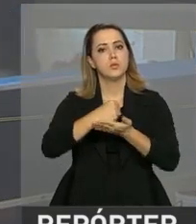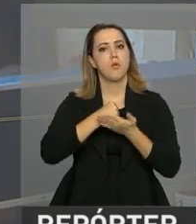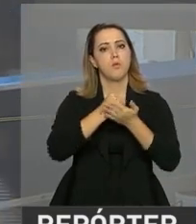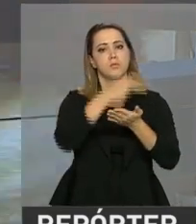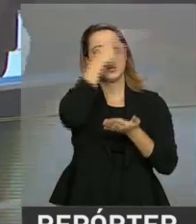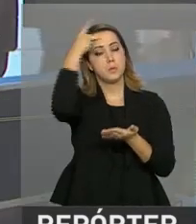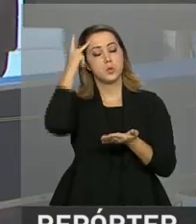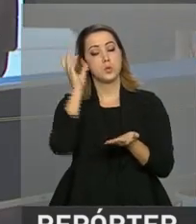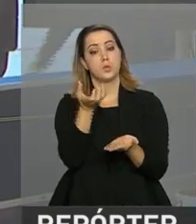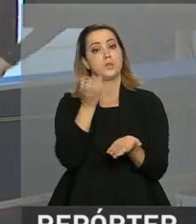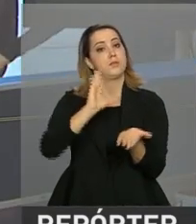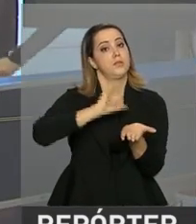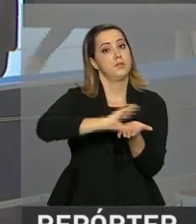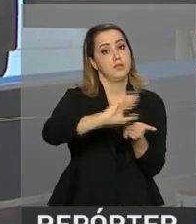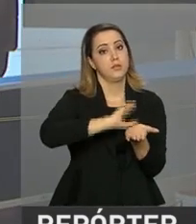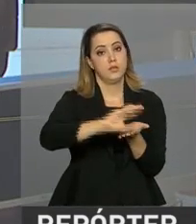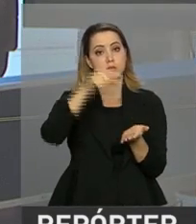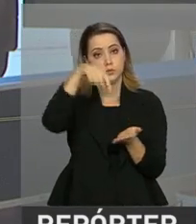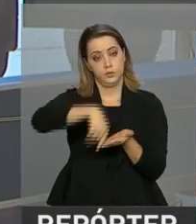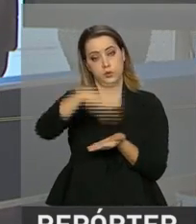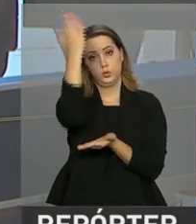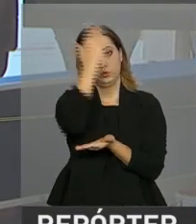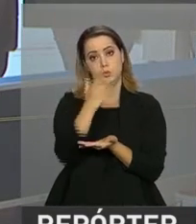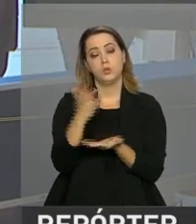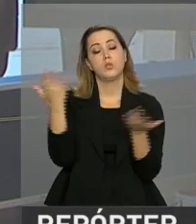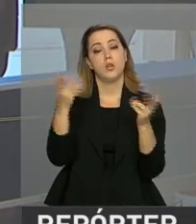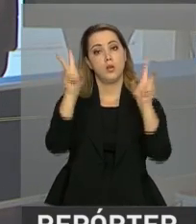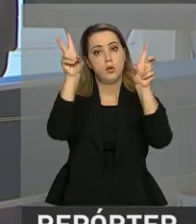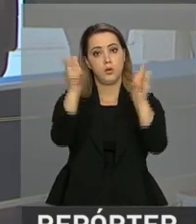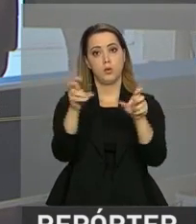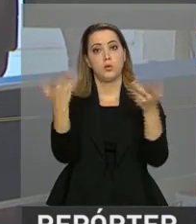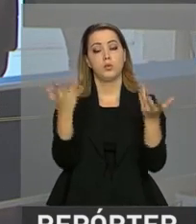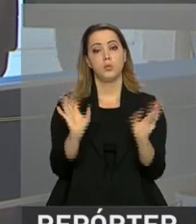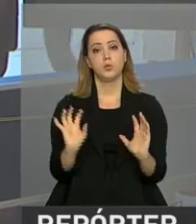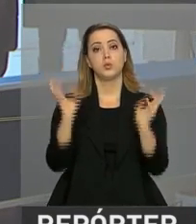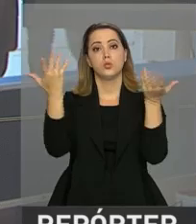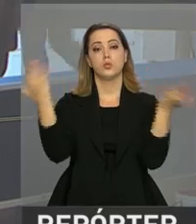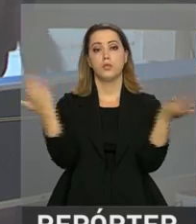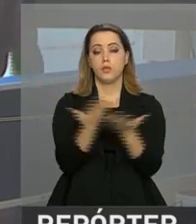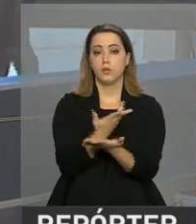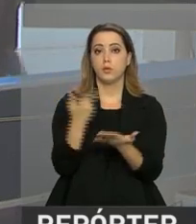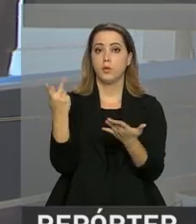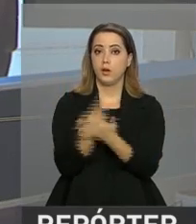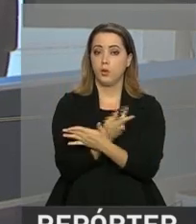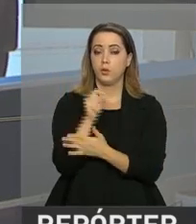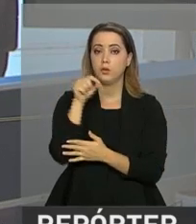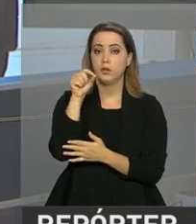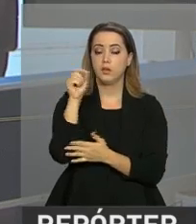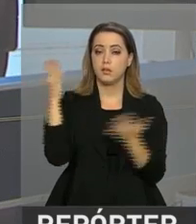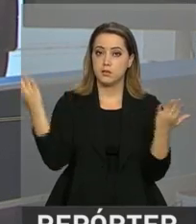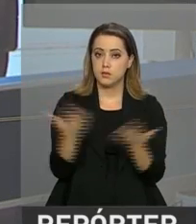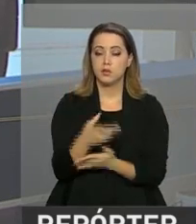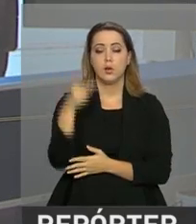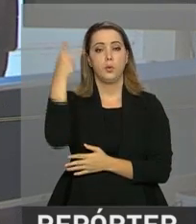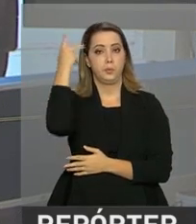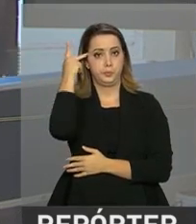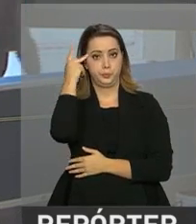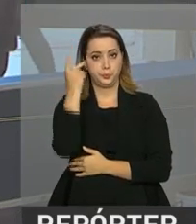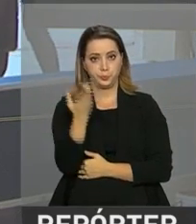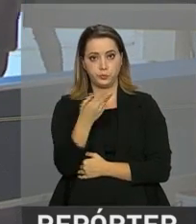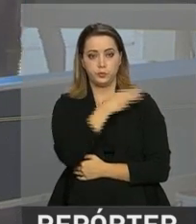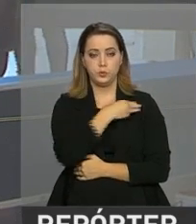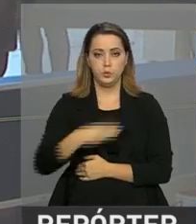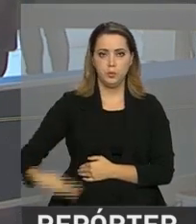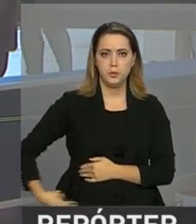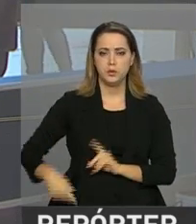para investidores são o tema de um evento realizado neste momento em São Paulo, com a presença do ministro da Fazenda, Henrique Meirelles, e do